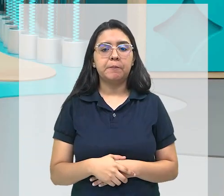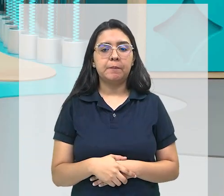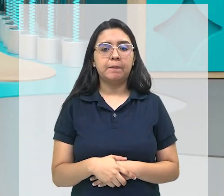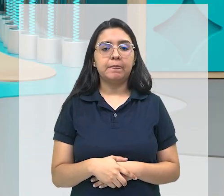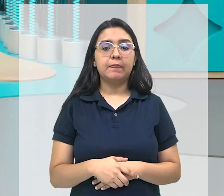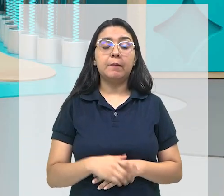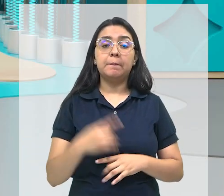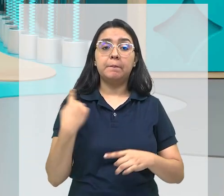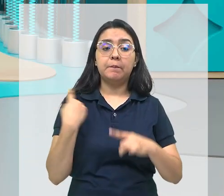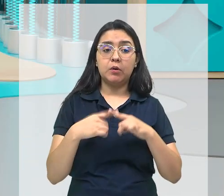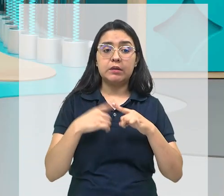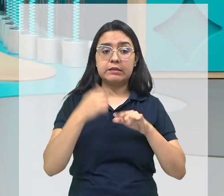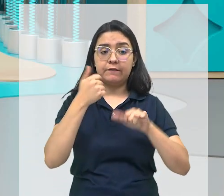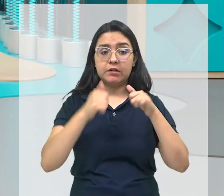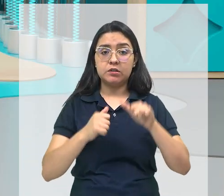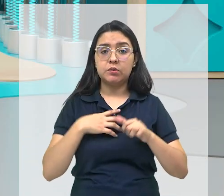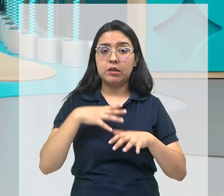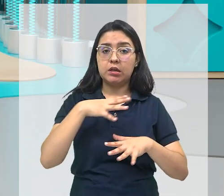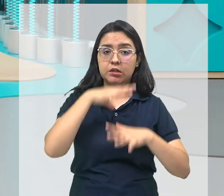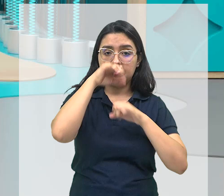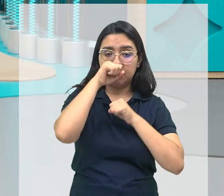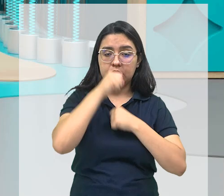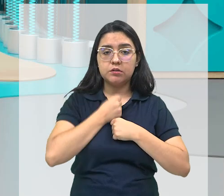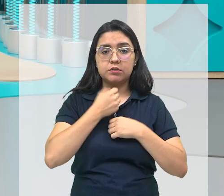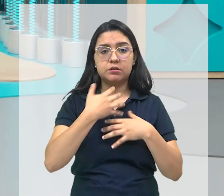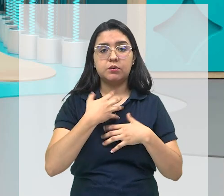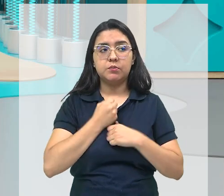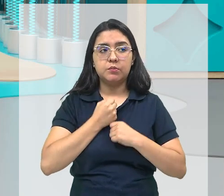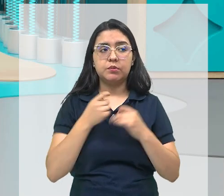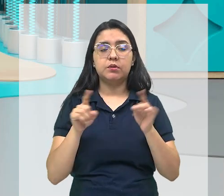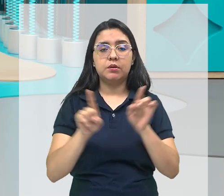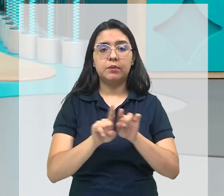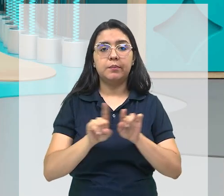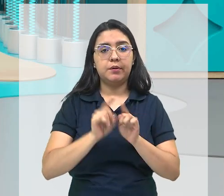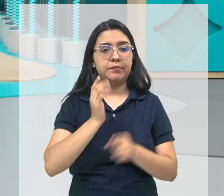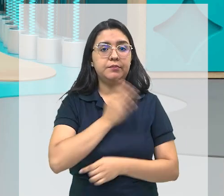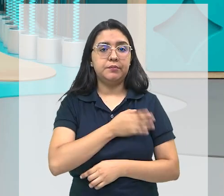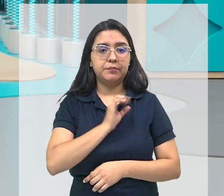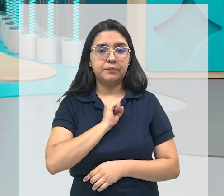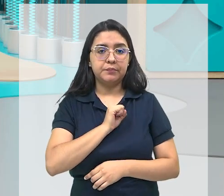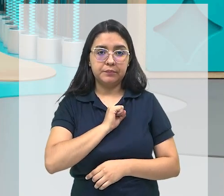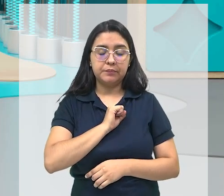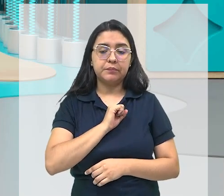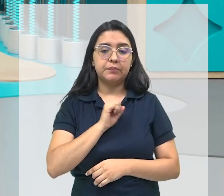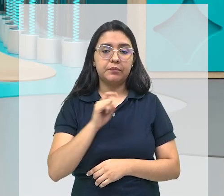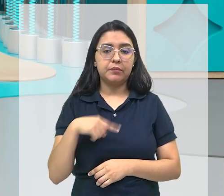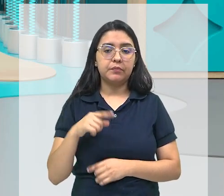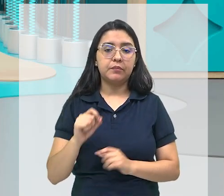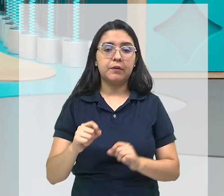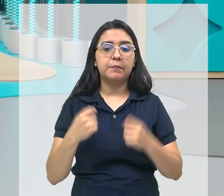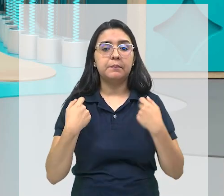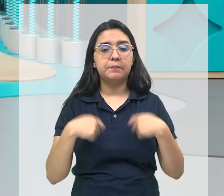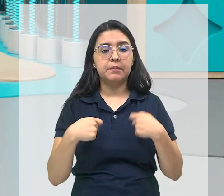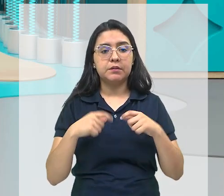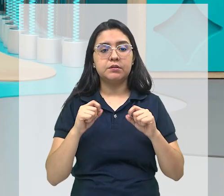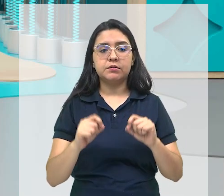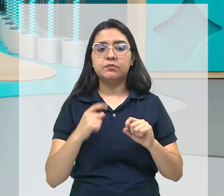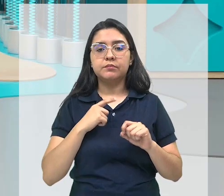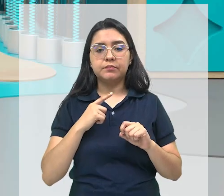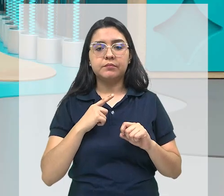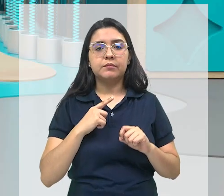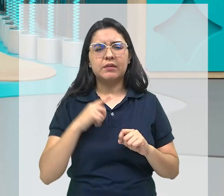essa avaliação da respiração e do batimento cardíaco tem que ser feita em